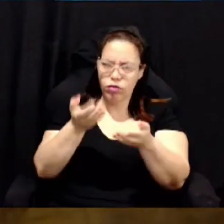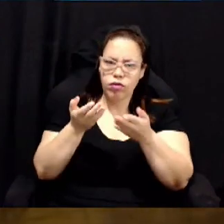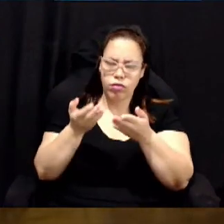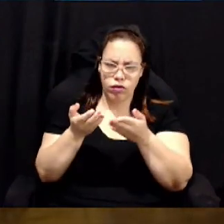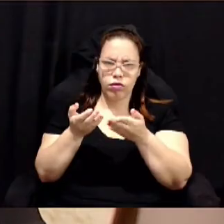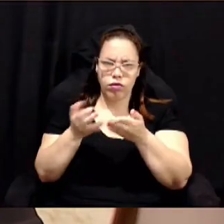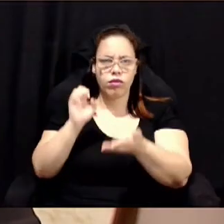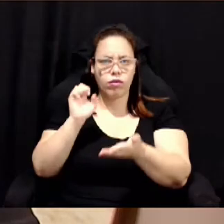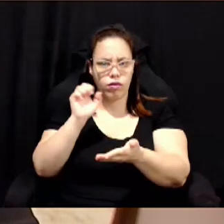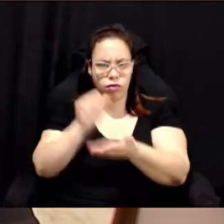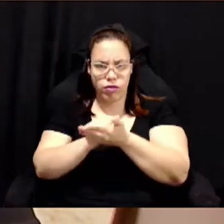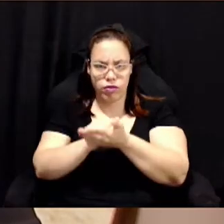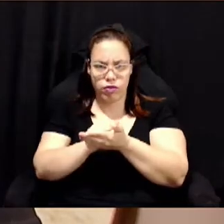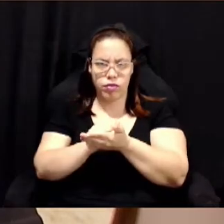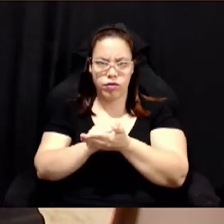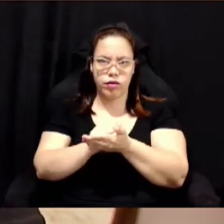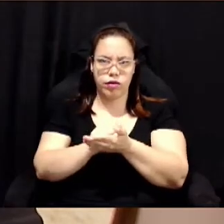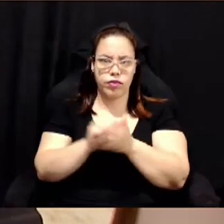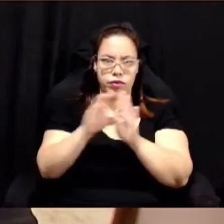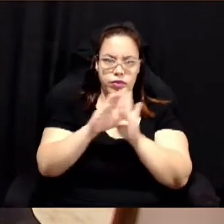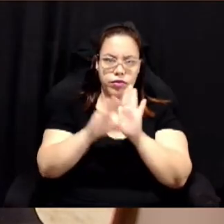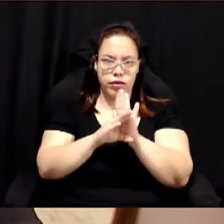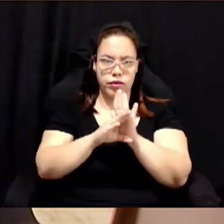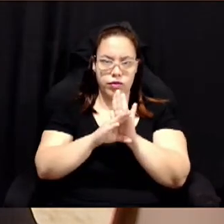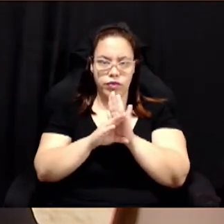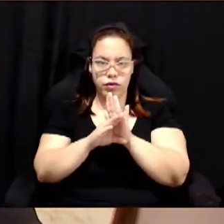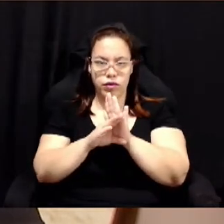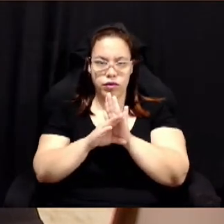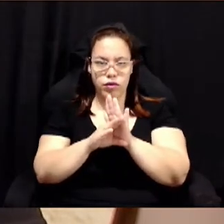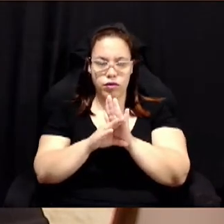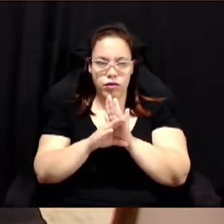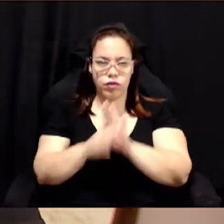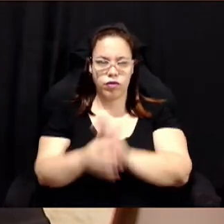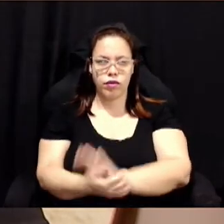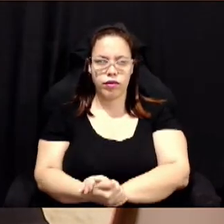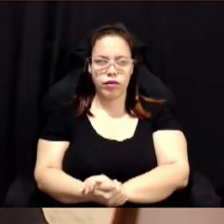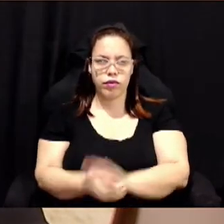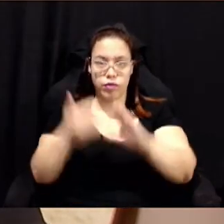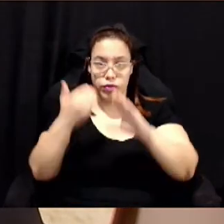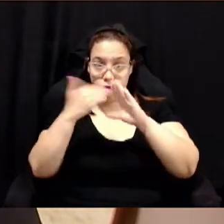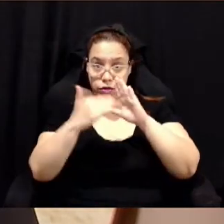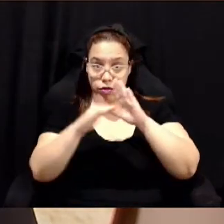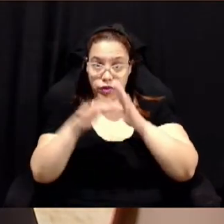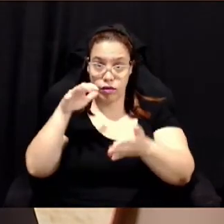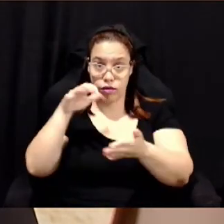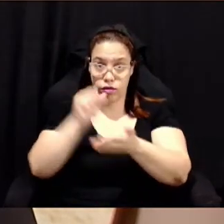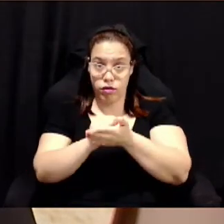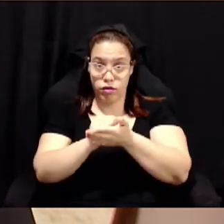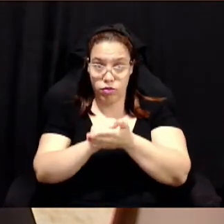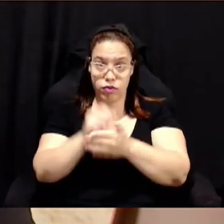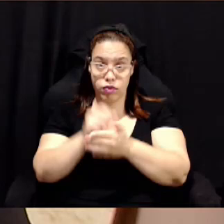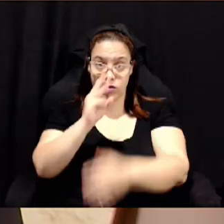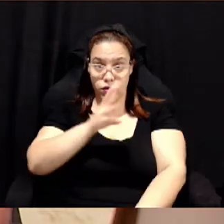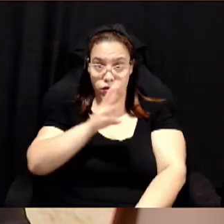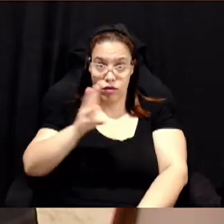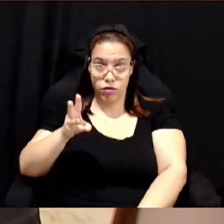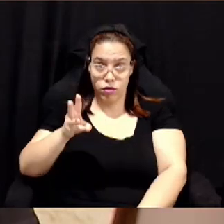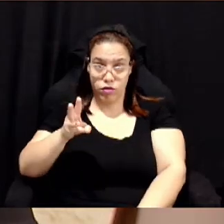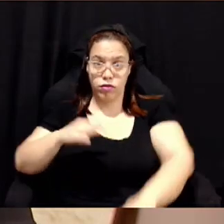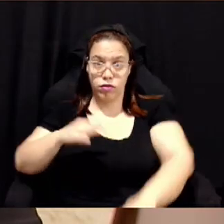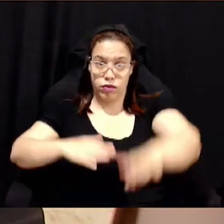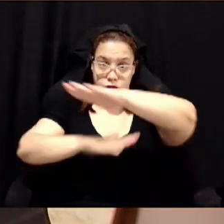no programa. Já disparamos os e-mails, né, de inscrição. No site da Câmara vocês encontram lá o